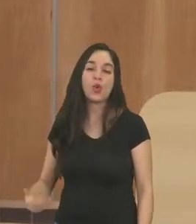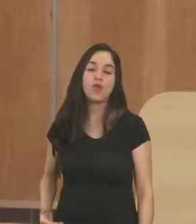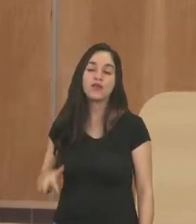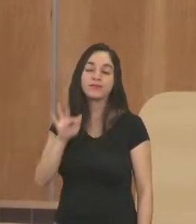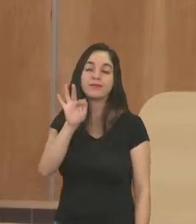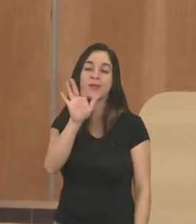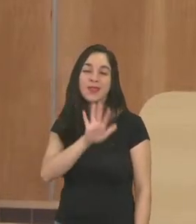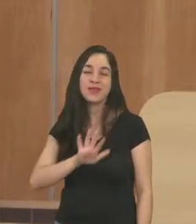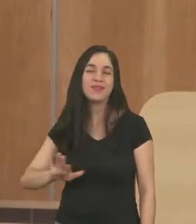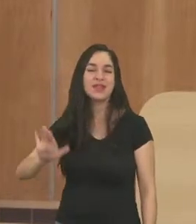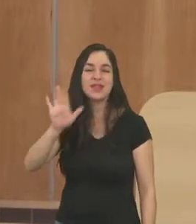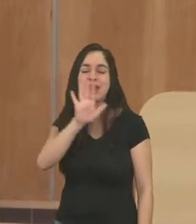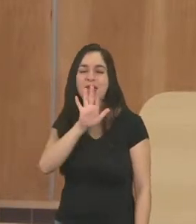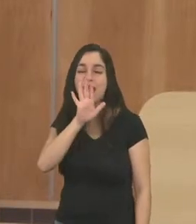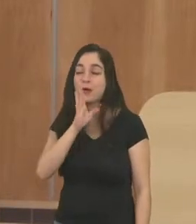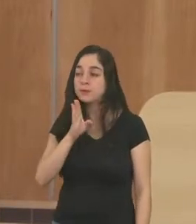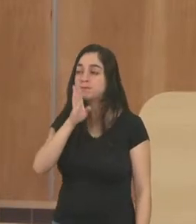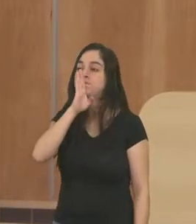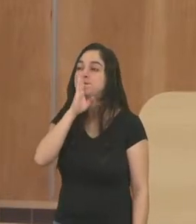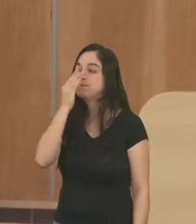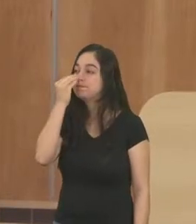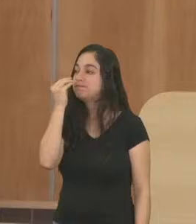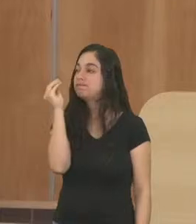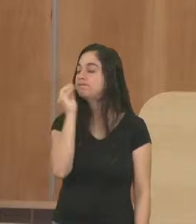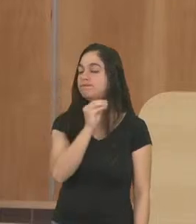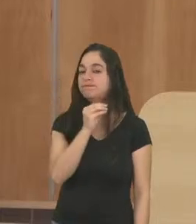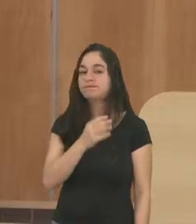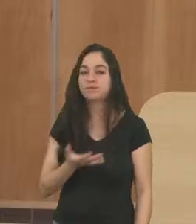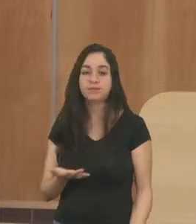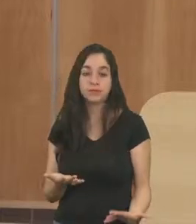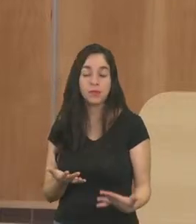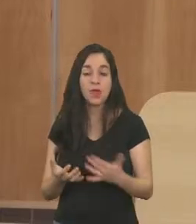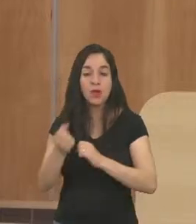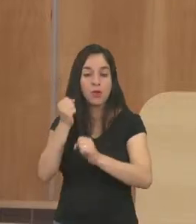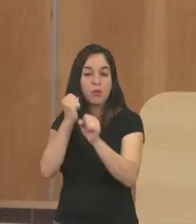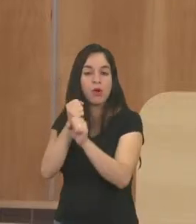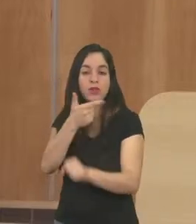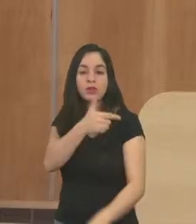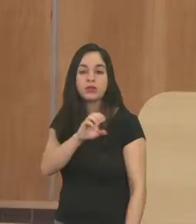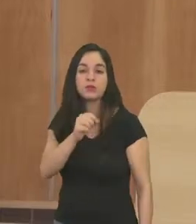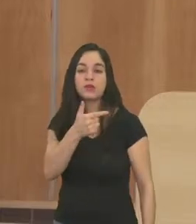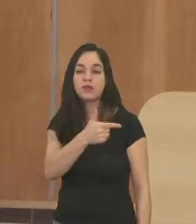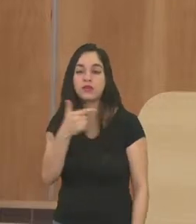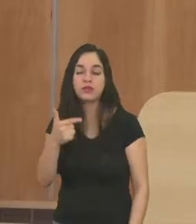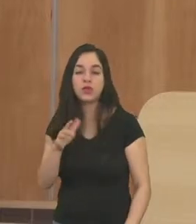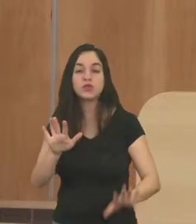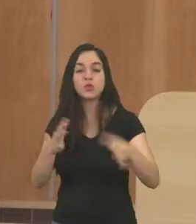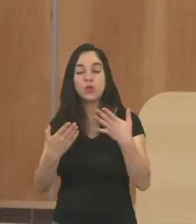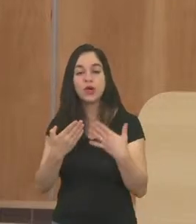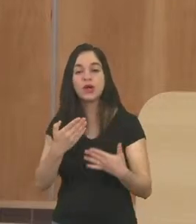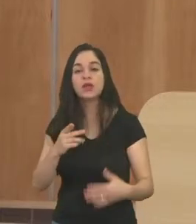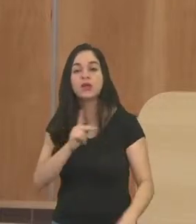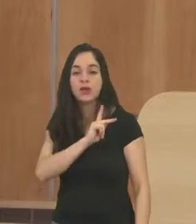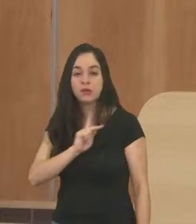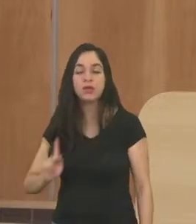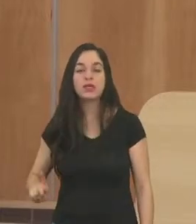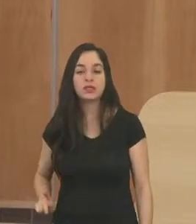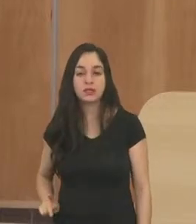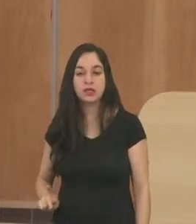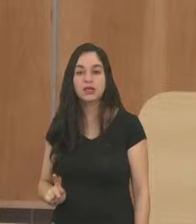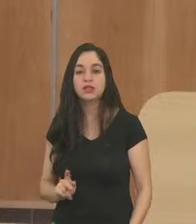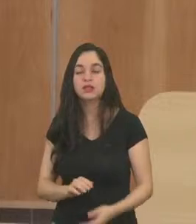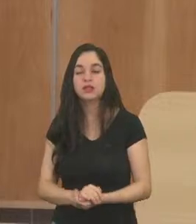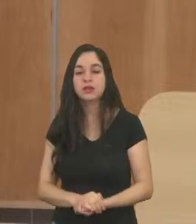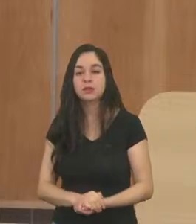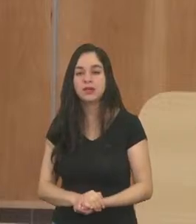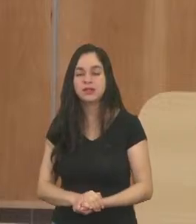omisso. A luta dos trabalhadores da Avibraz começou no ano de 2022, quando o presidente era Bolsonaro. Hoje quem é